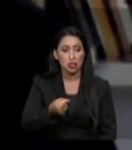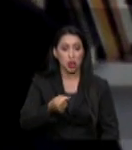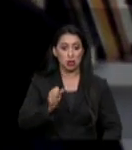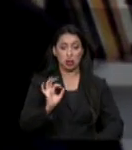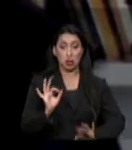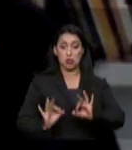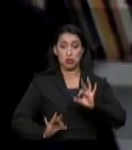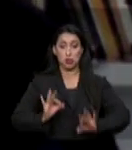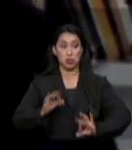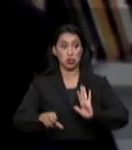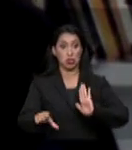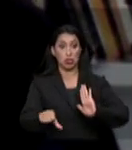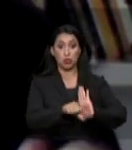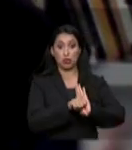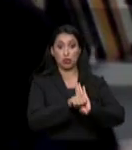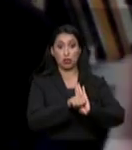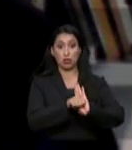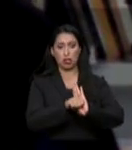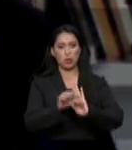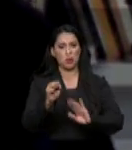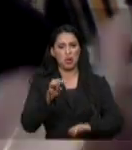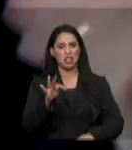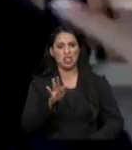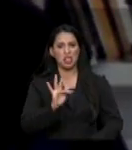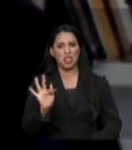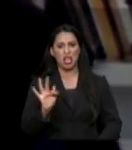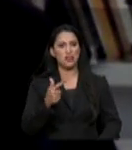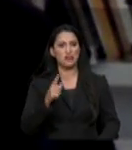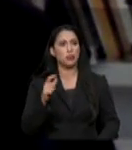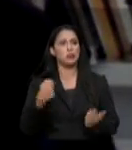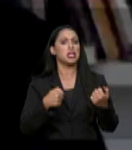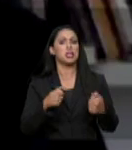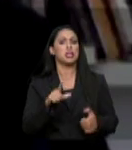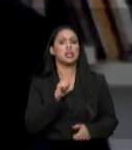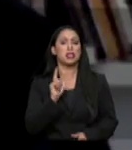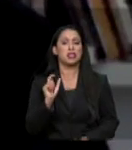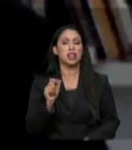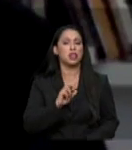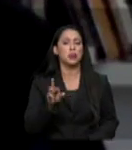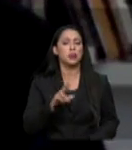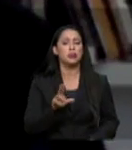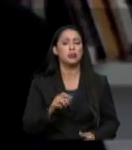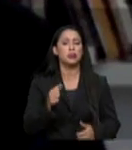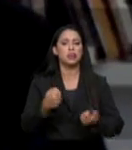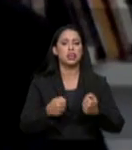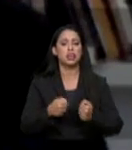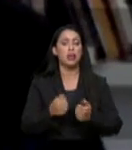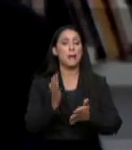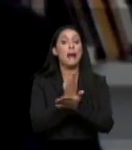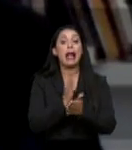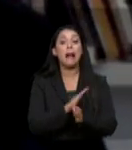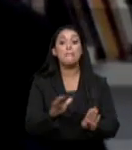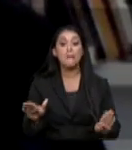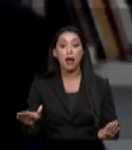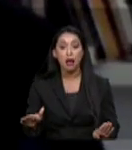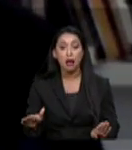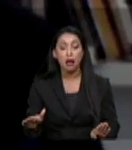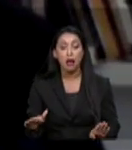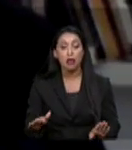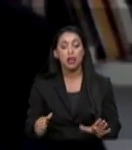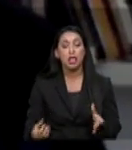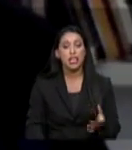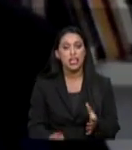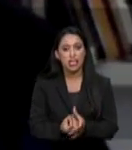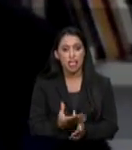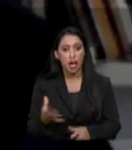prol da Justiça do crime o STF não precisava existir não precisava Ele deveria ser extinto e